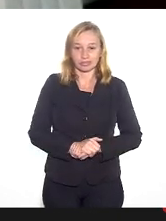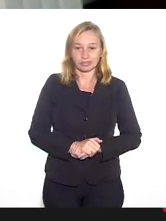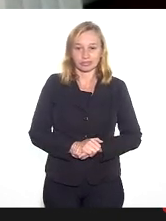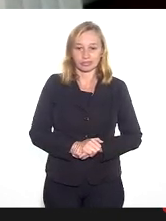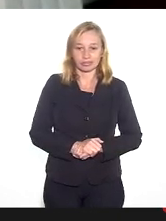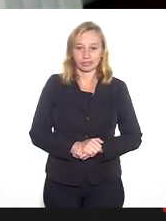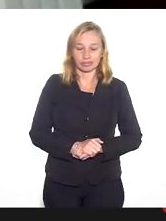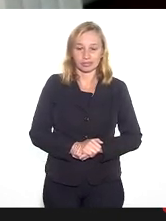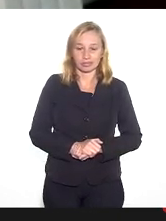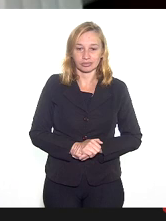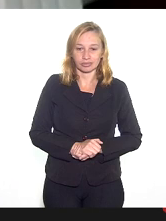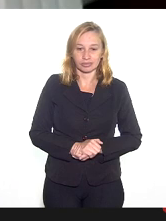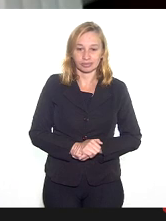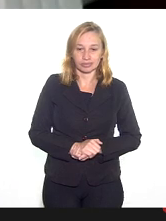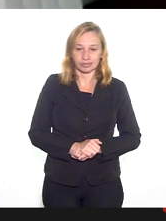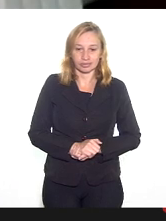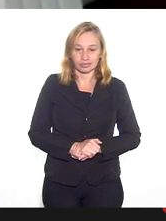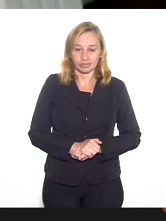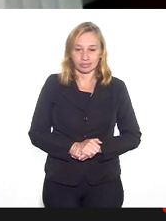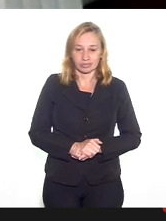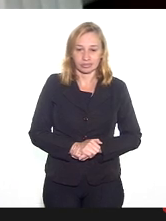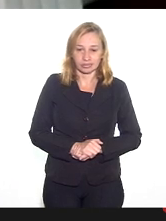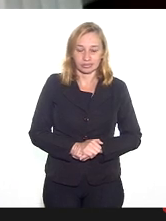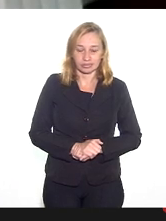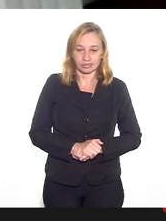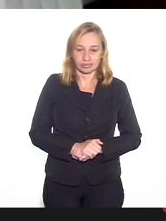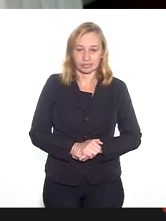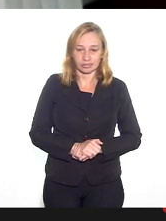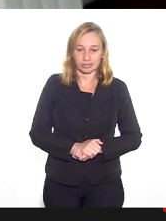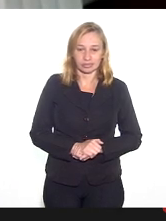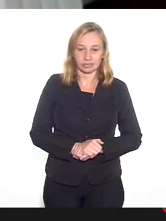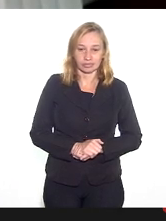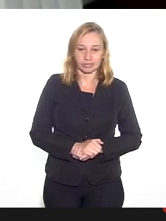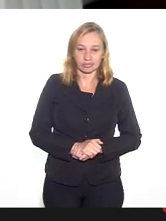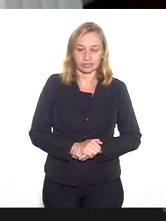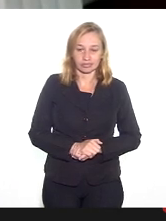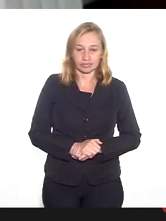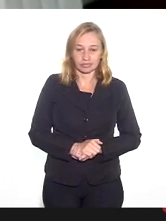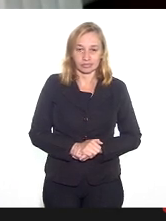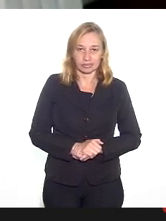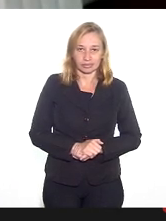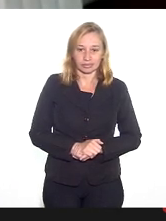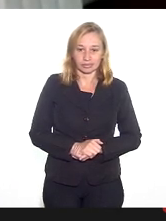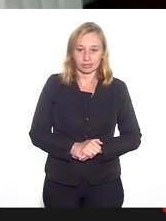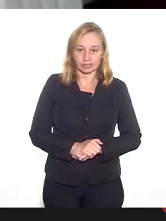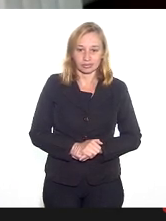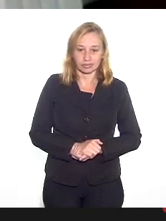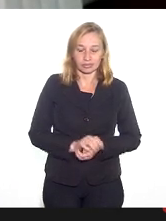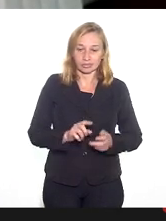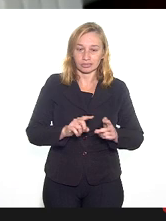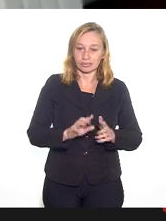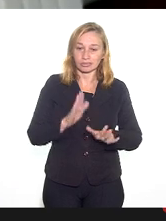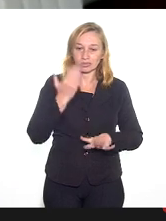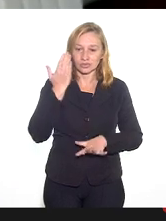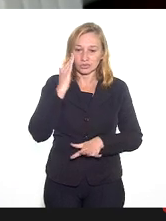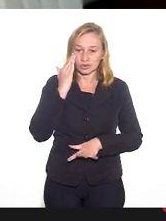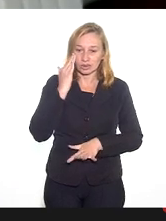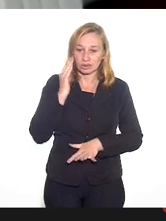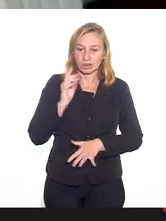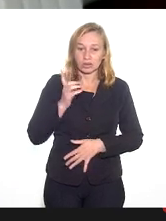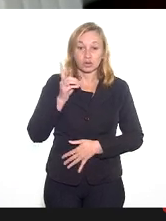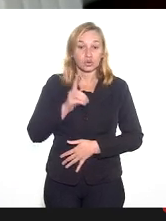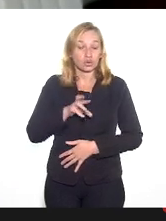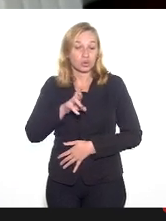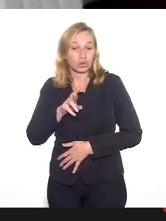a título do devido mérito, o parecer que alterou o entendimento é da autoria do